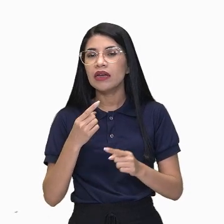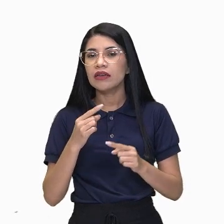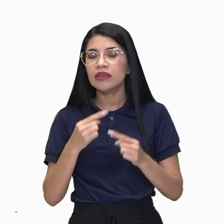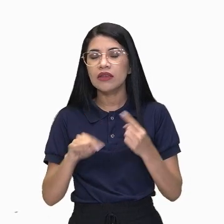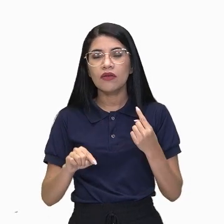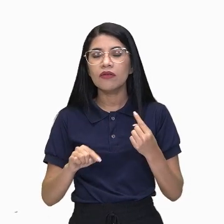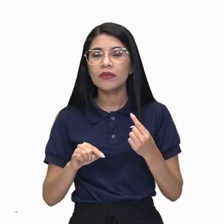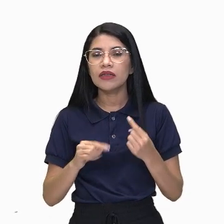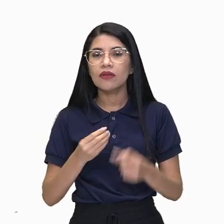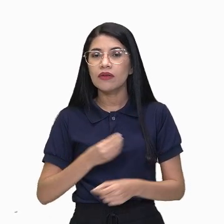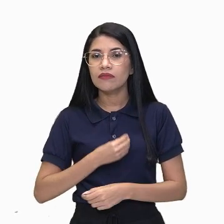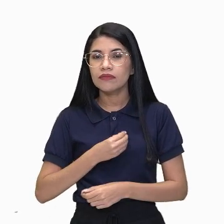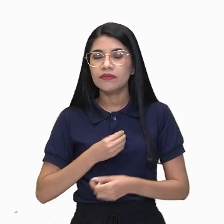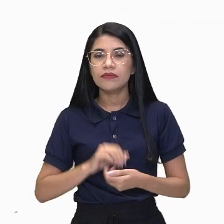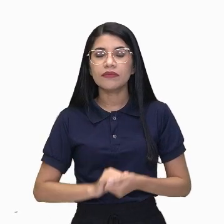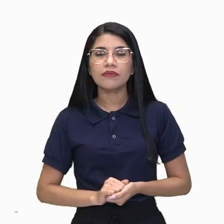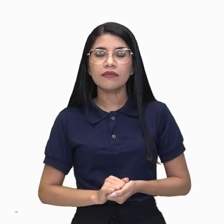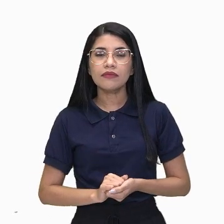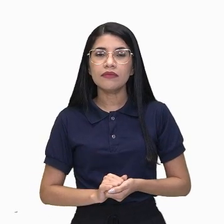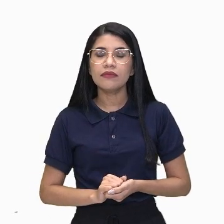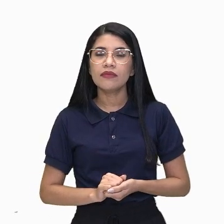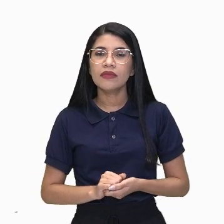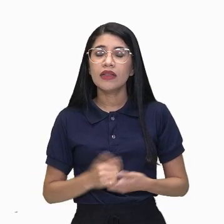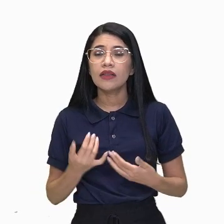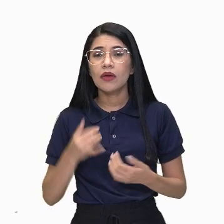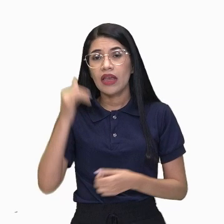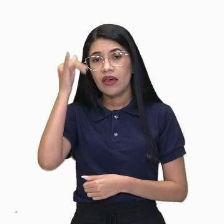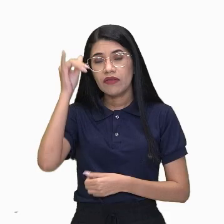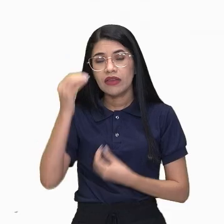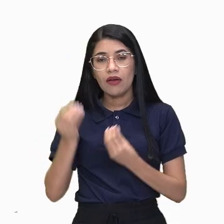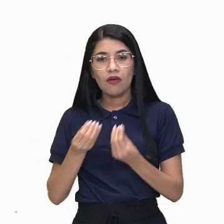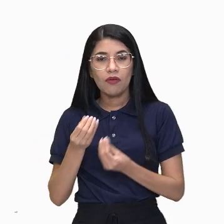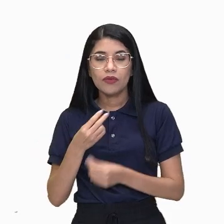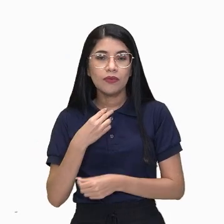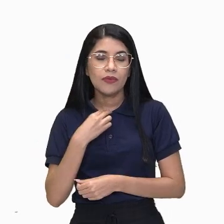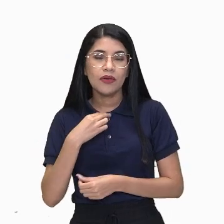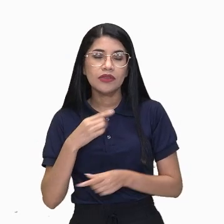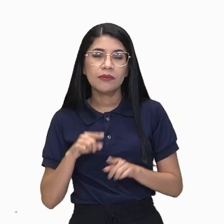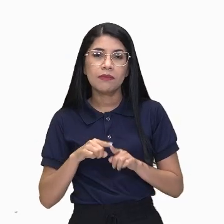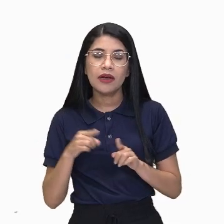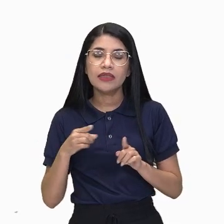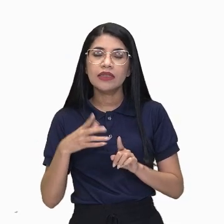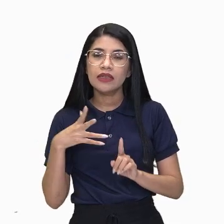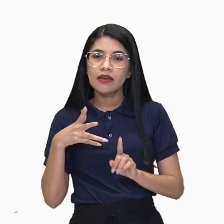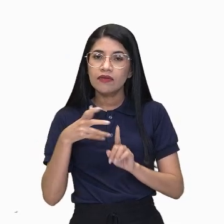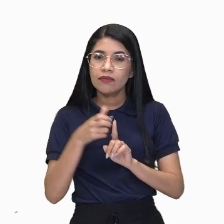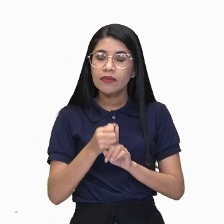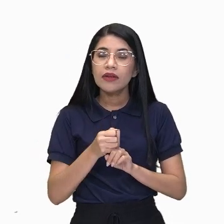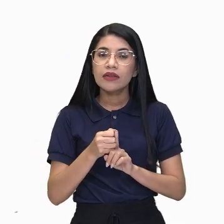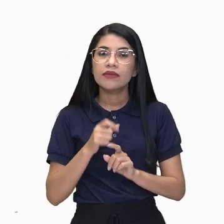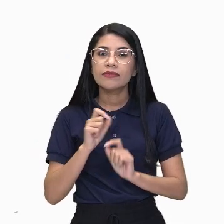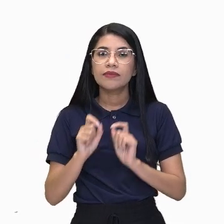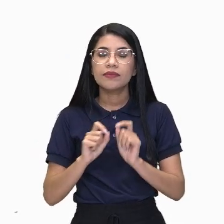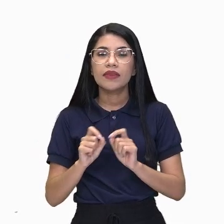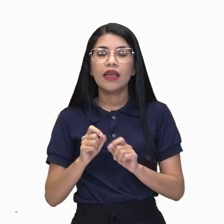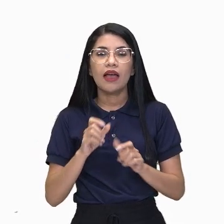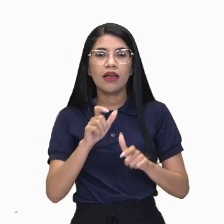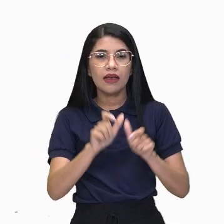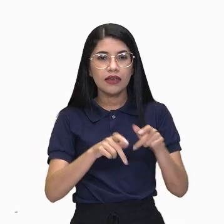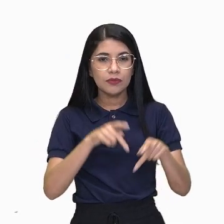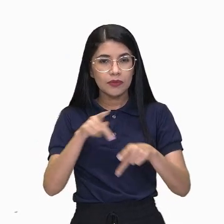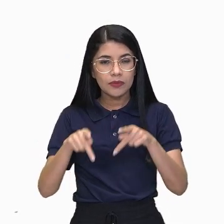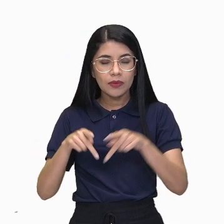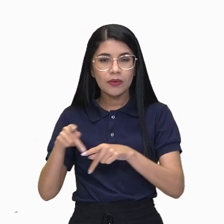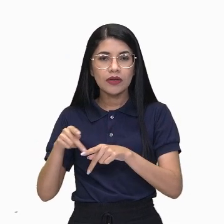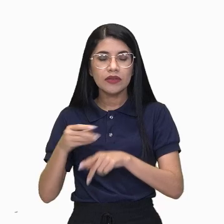isso é inevitável, né? Então, ele vai então afetar, e vem afetando profundamente, né, as populações, né,